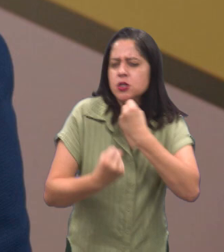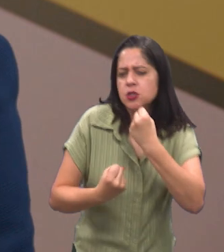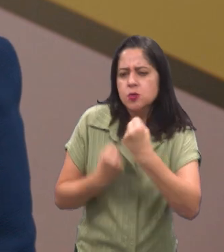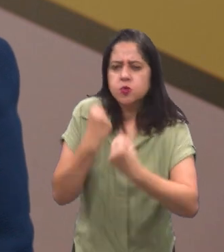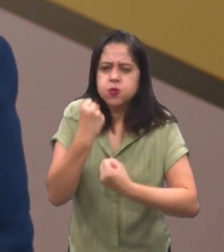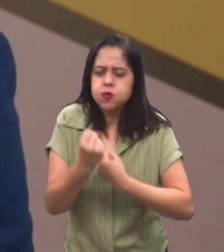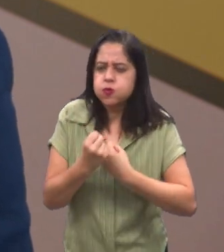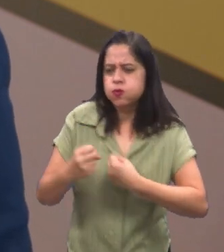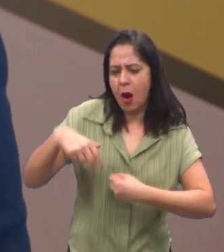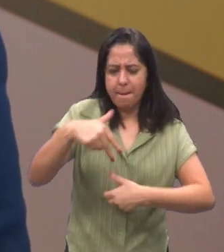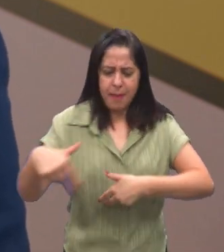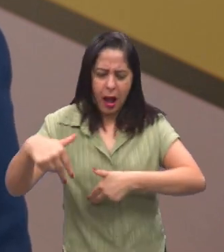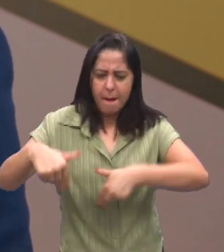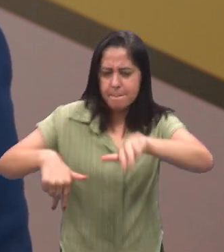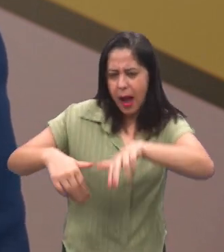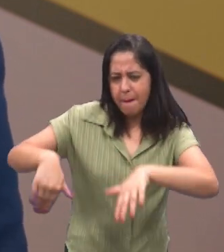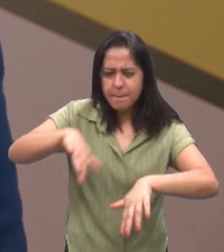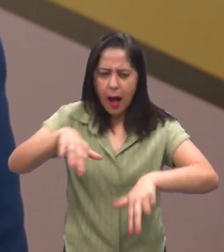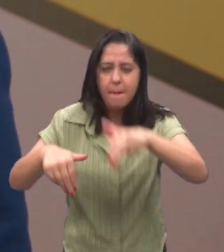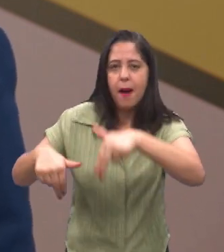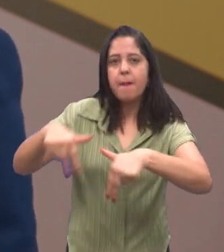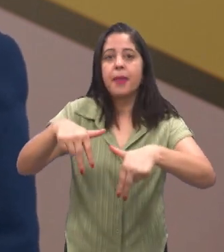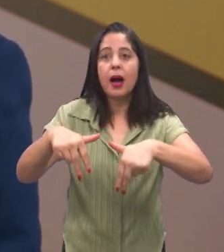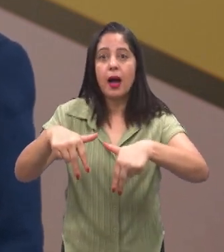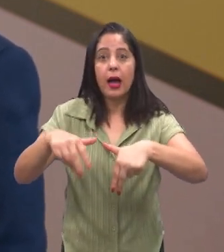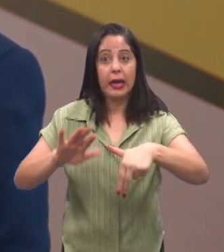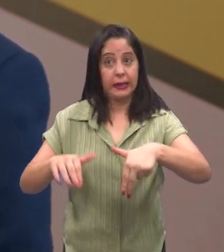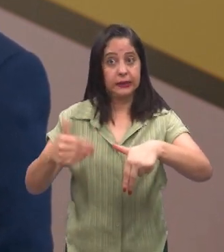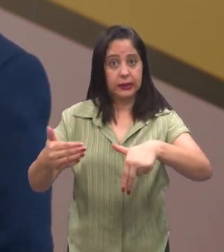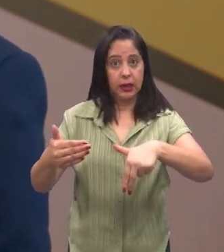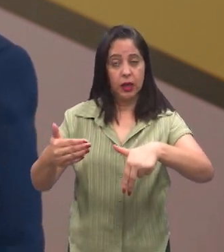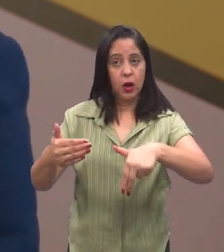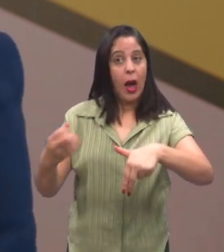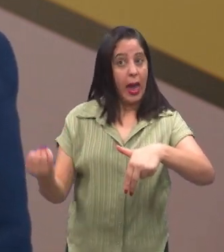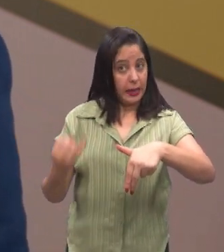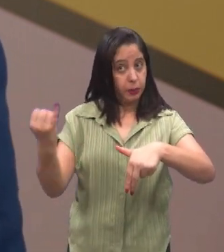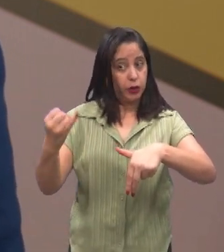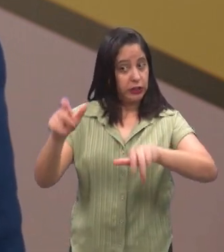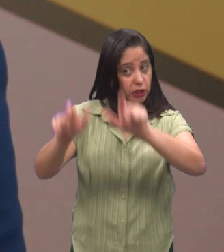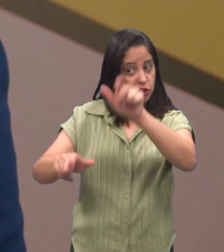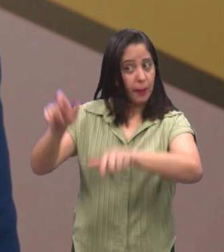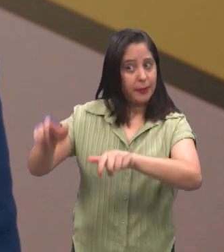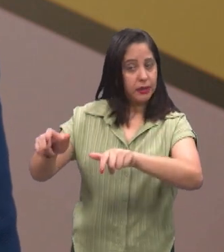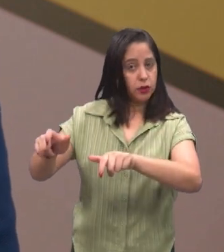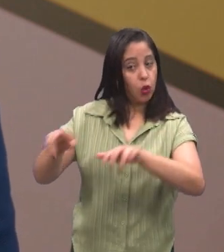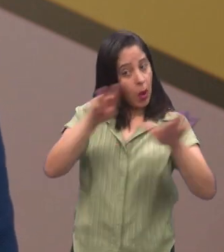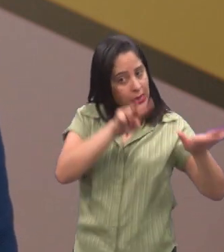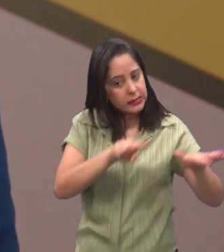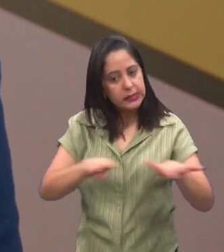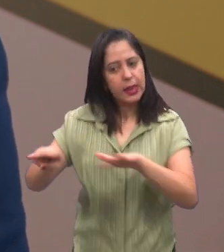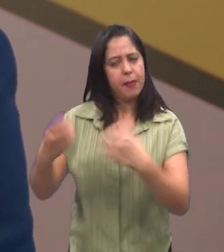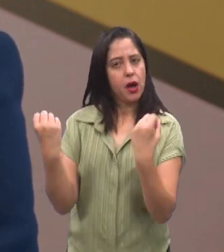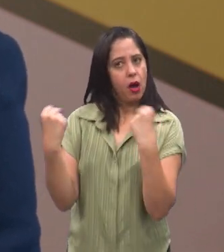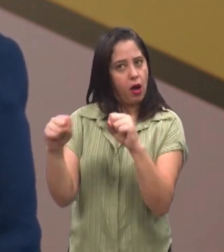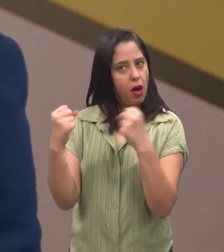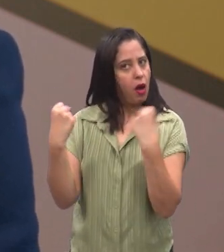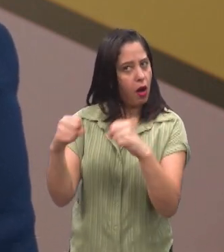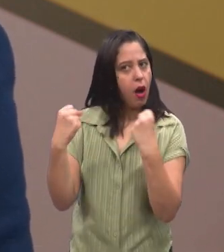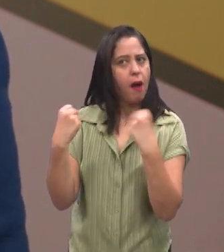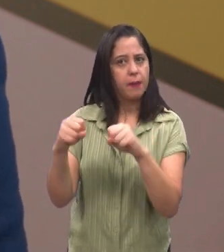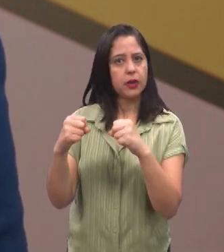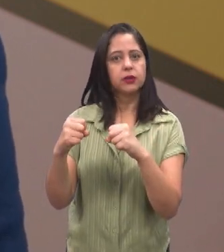muito rápidos. É muito importante que a pessoa tenha uma prática de atividade física ao longo da semana, que não faça só no fim de semana.